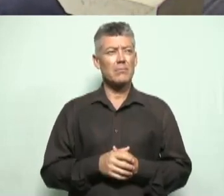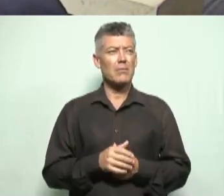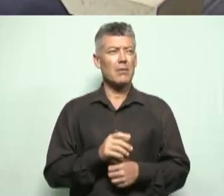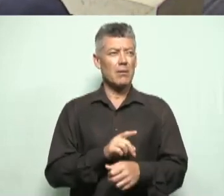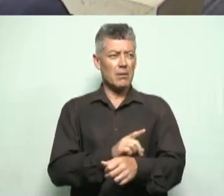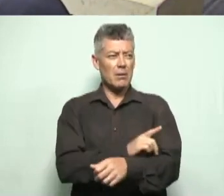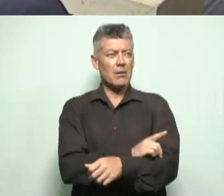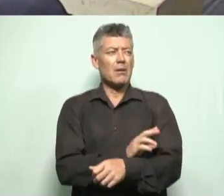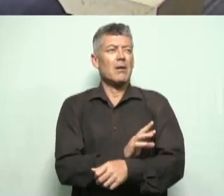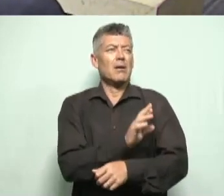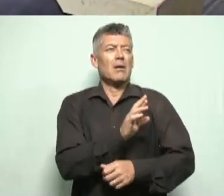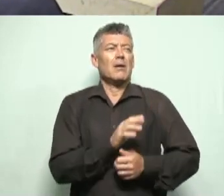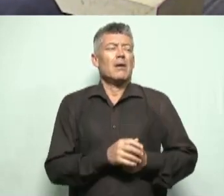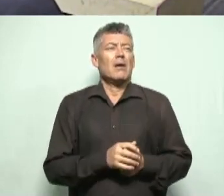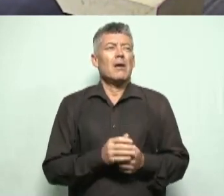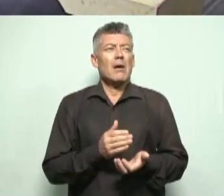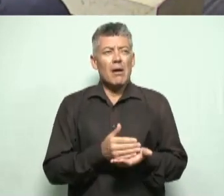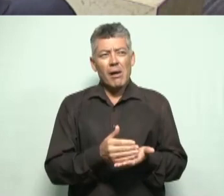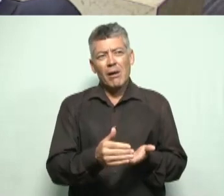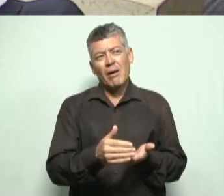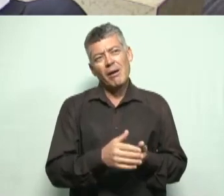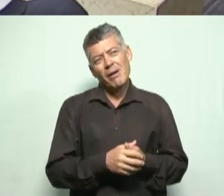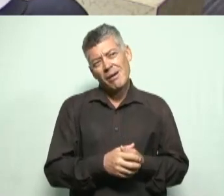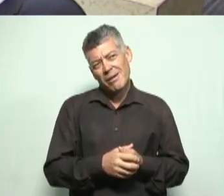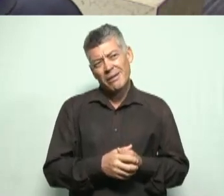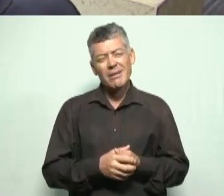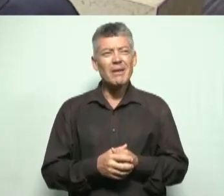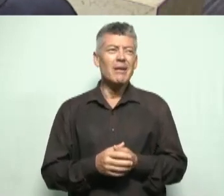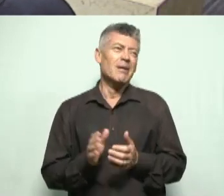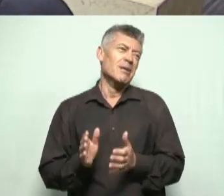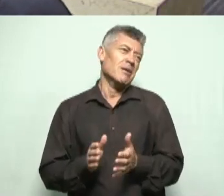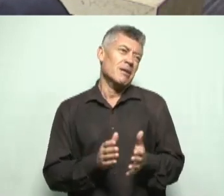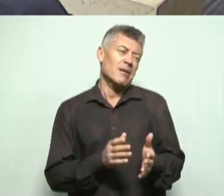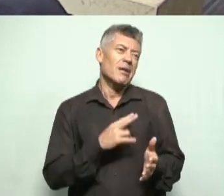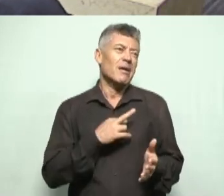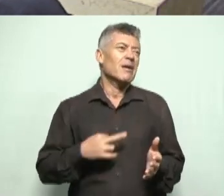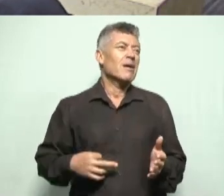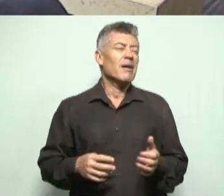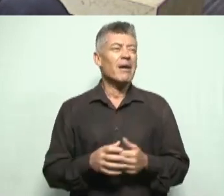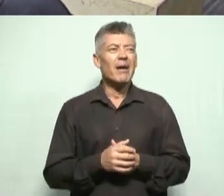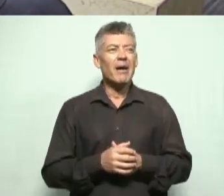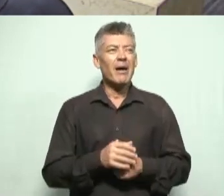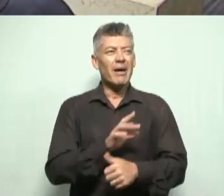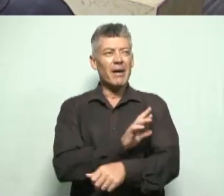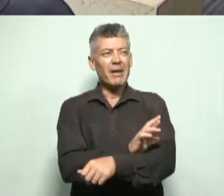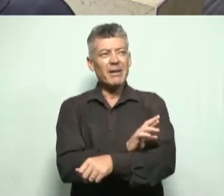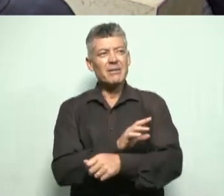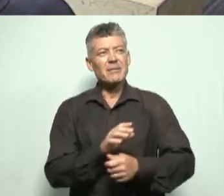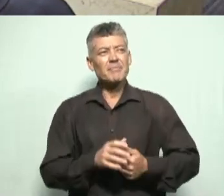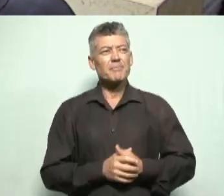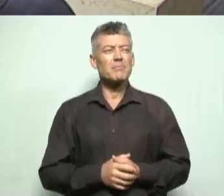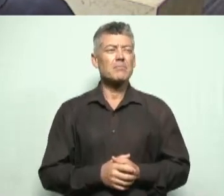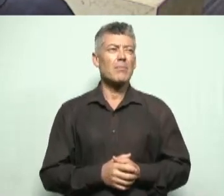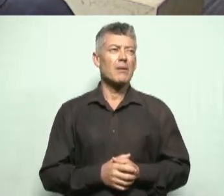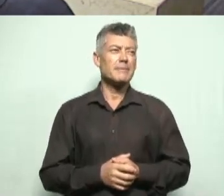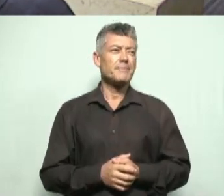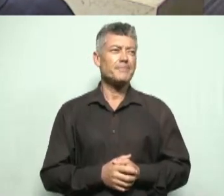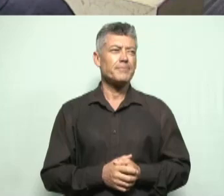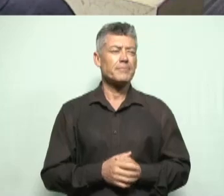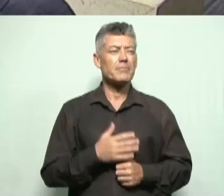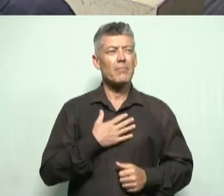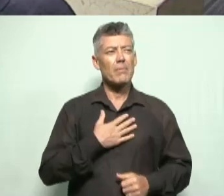Robério para continuarmos. Pela ordem para o vereador Robério Paulino. Eu